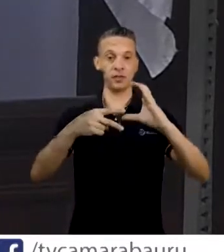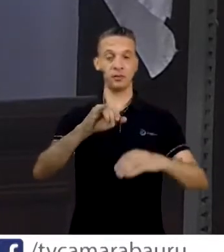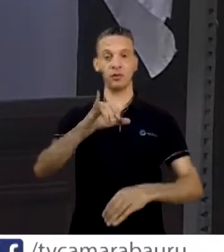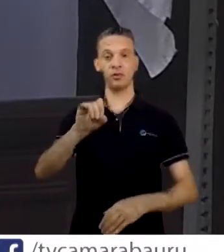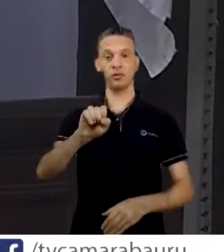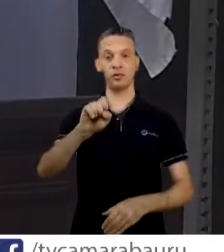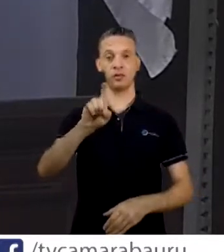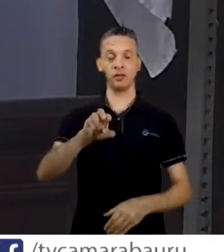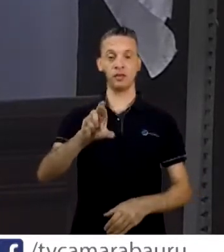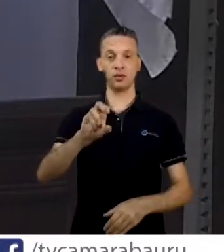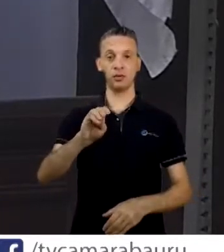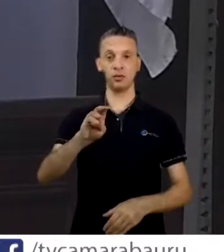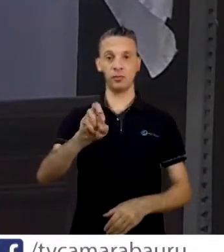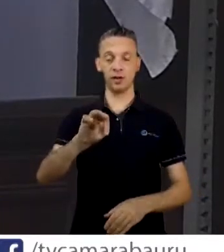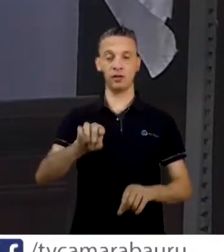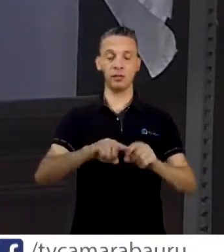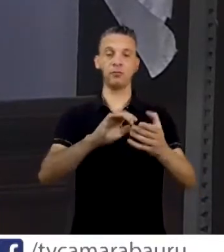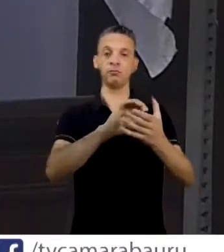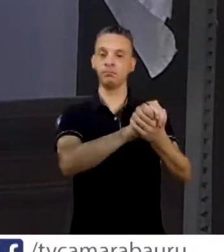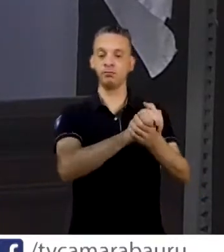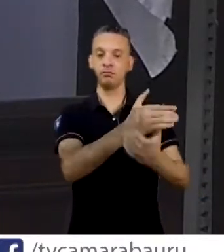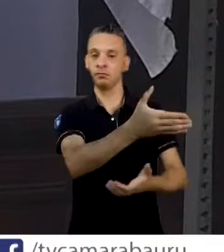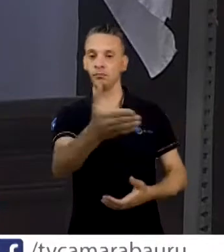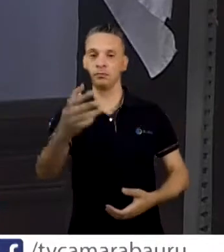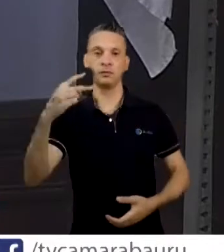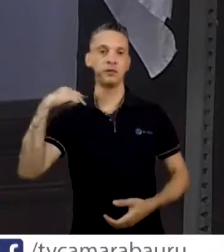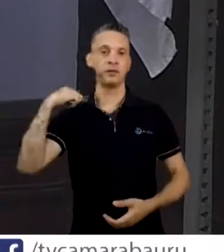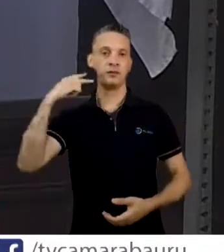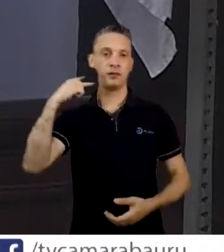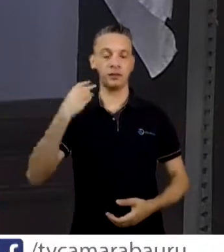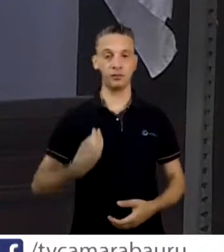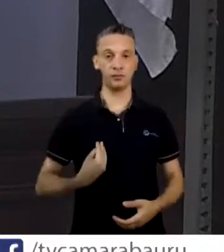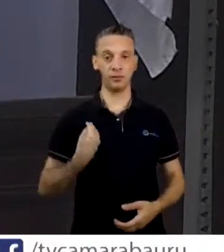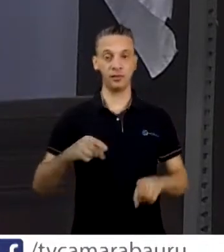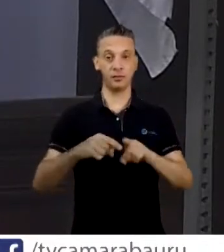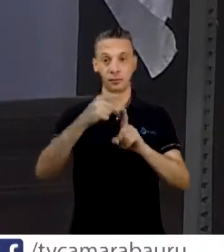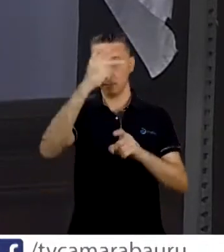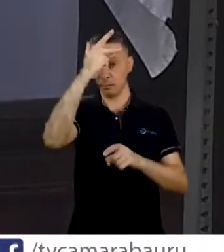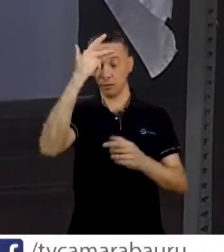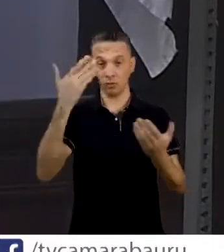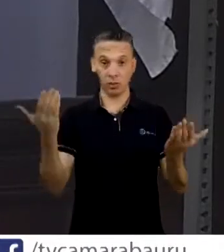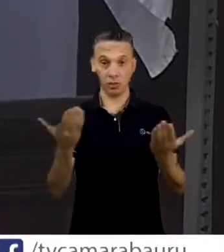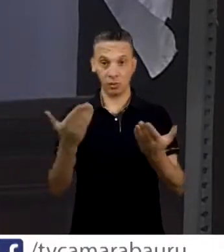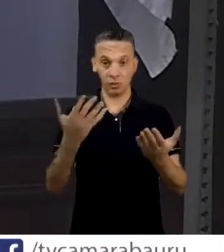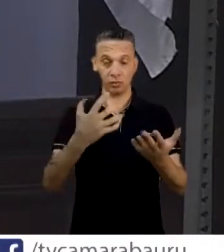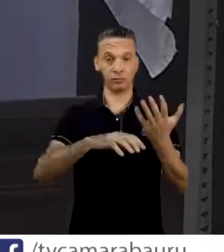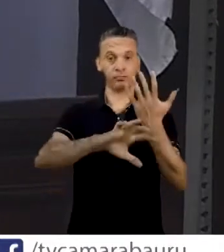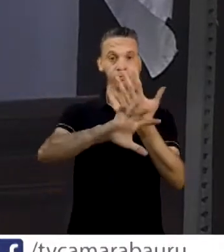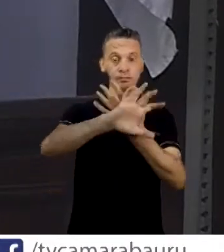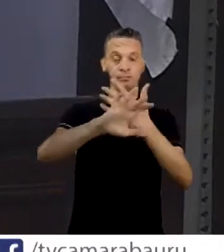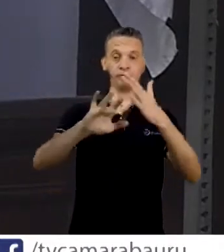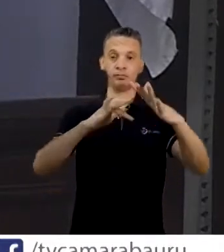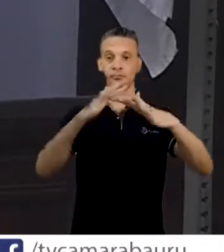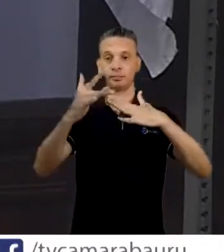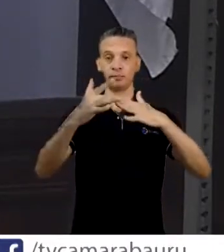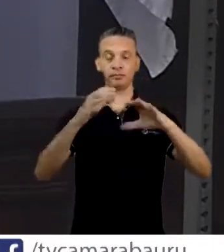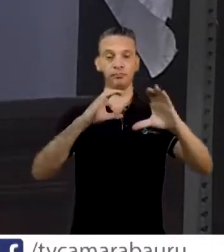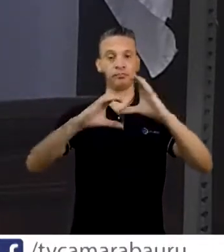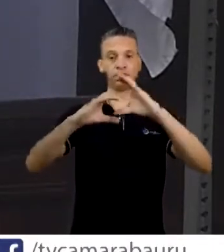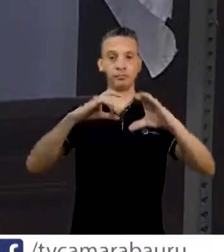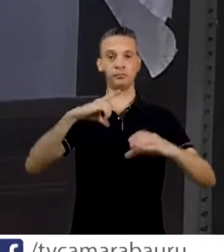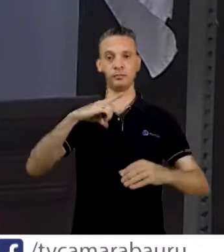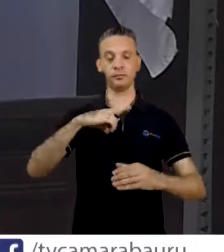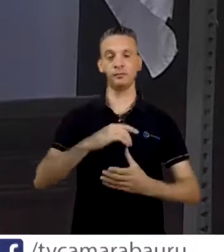todos os pares e a todos que nos acompanham através dos nossos canais de comunicação.